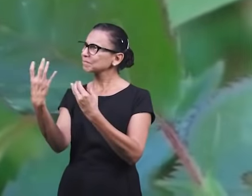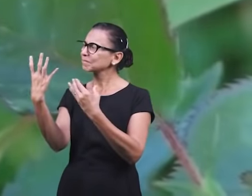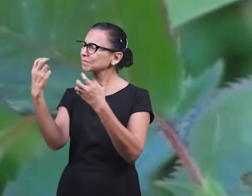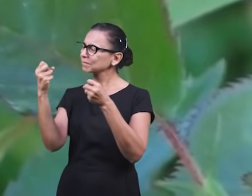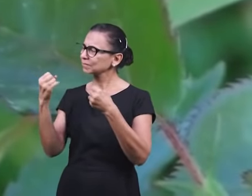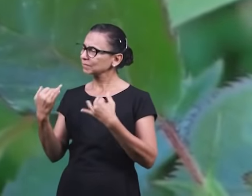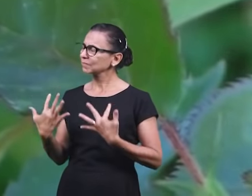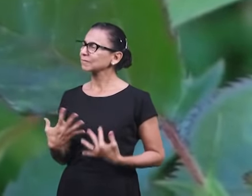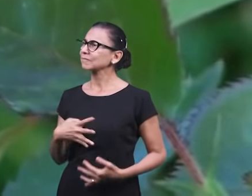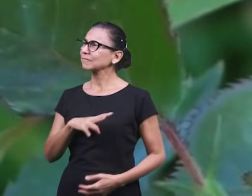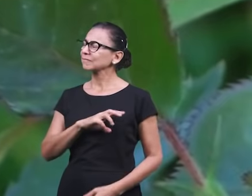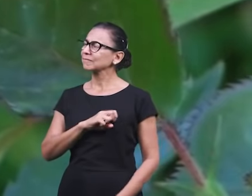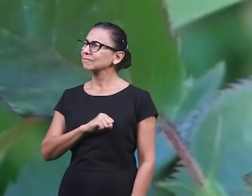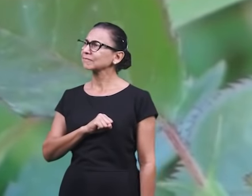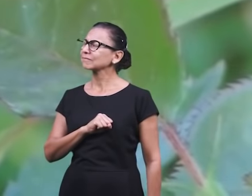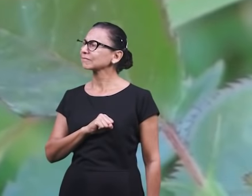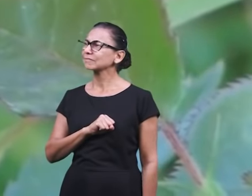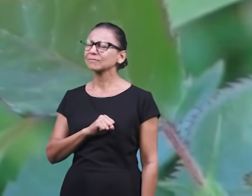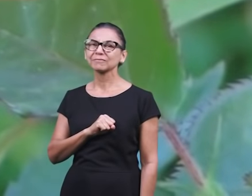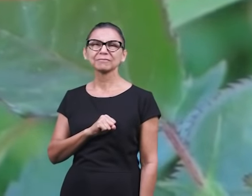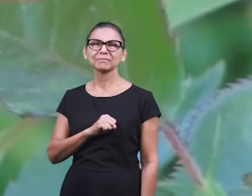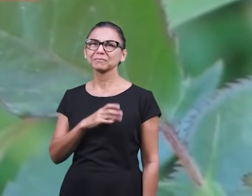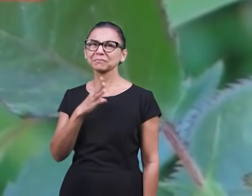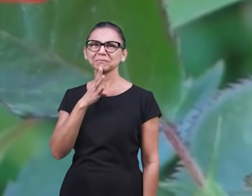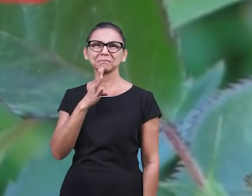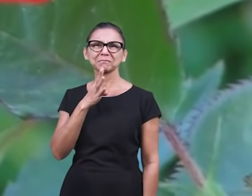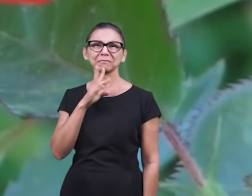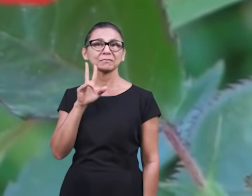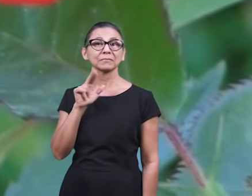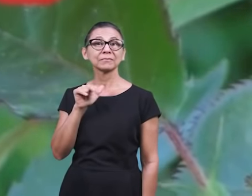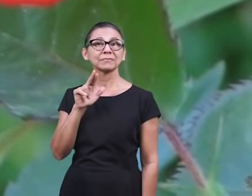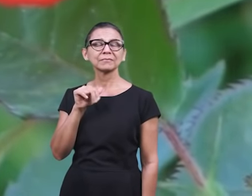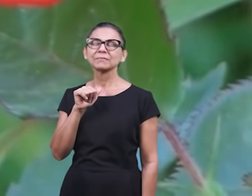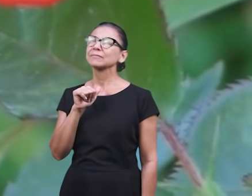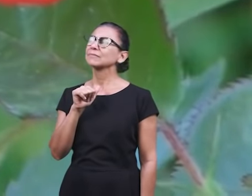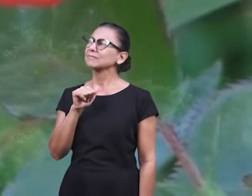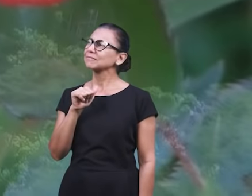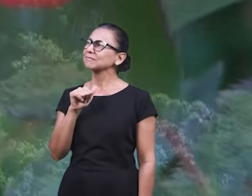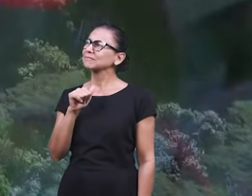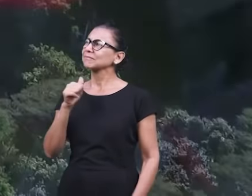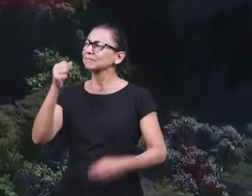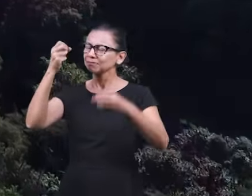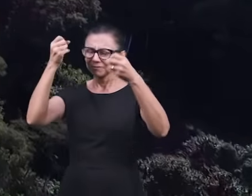falou-me de um amor que jamais conheci,